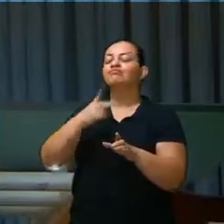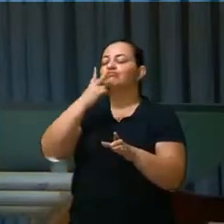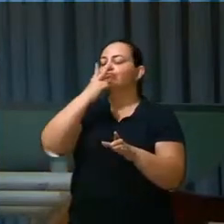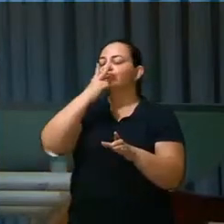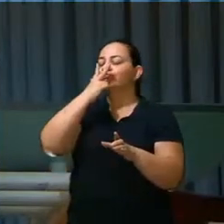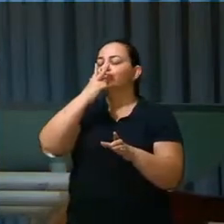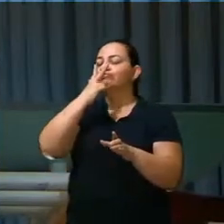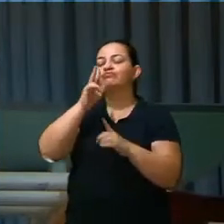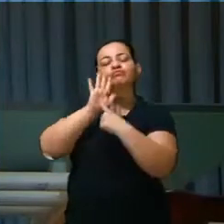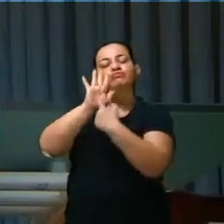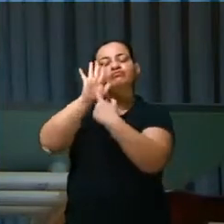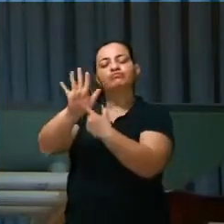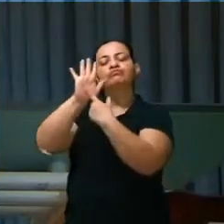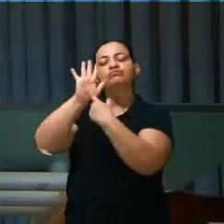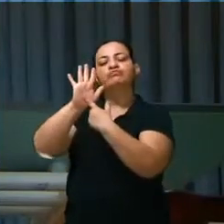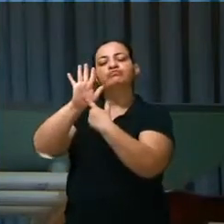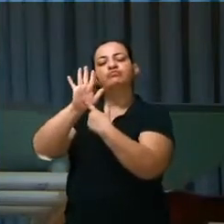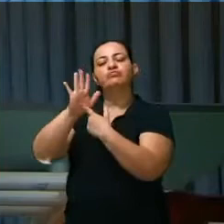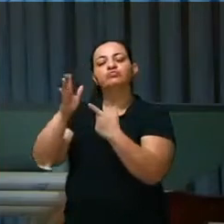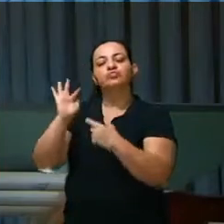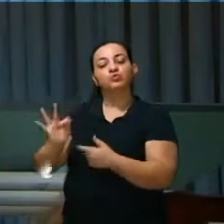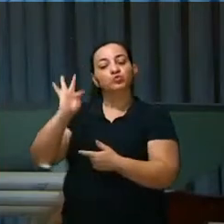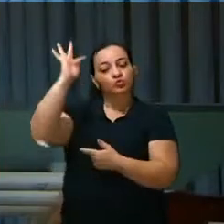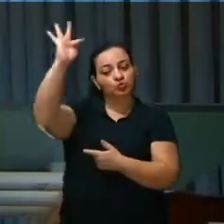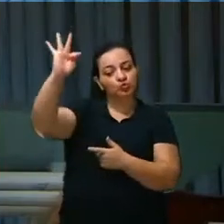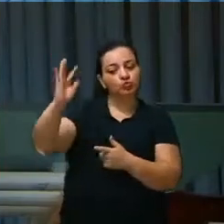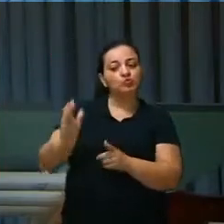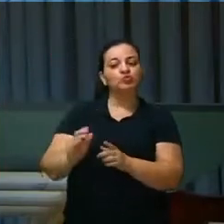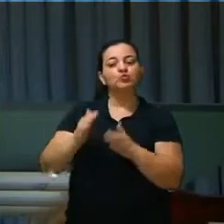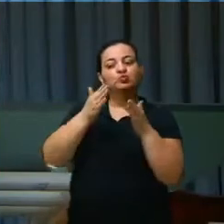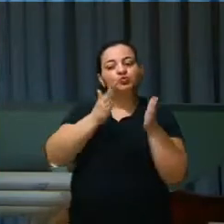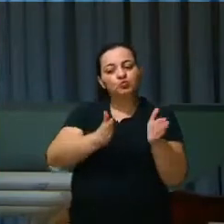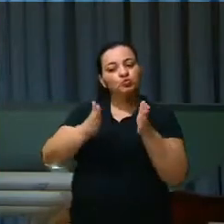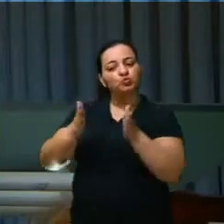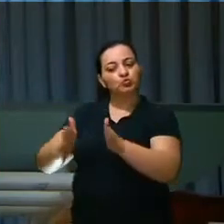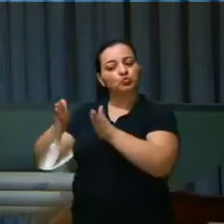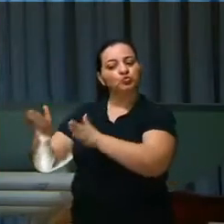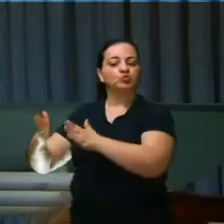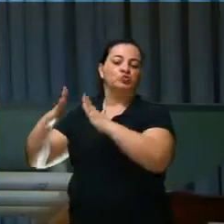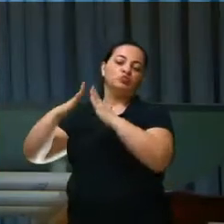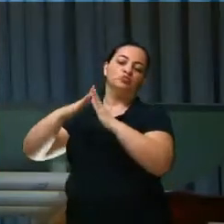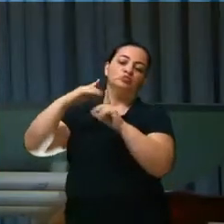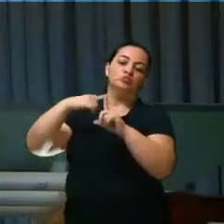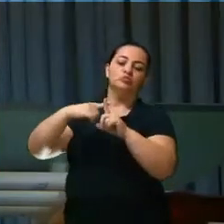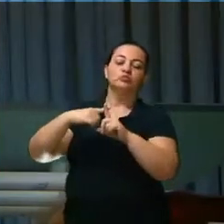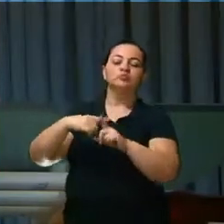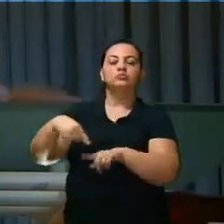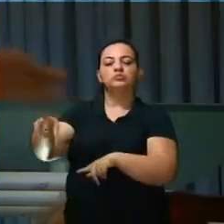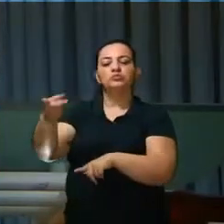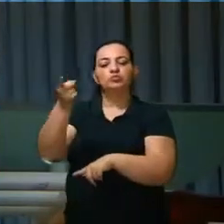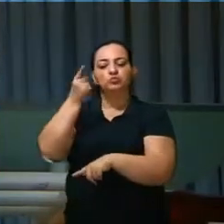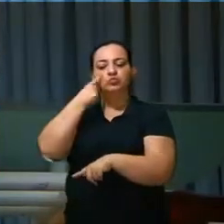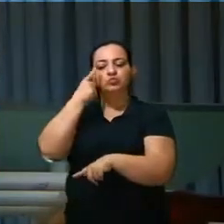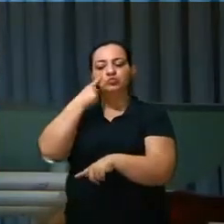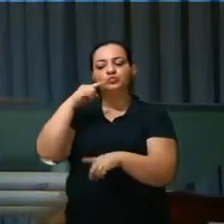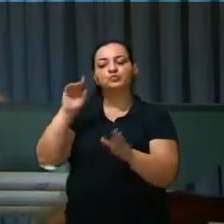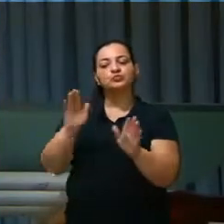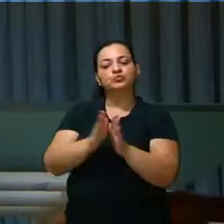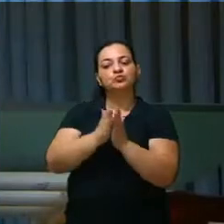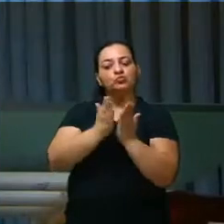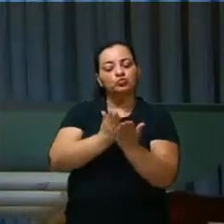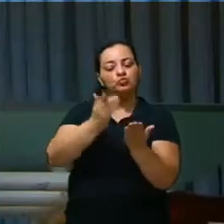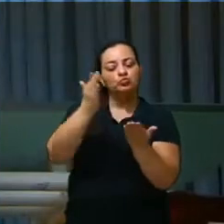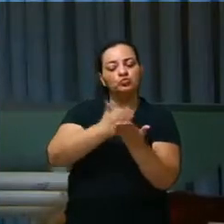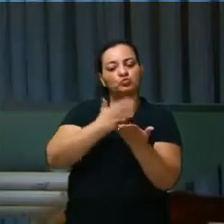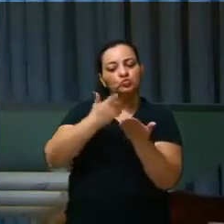segurando a situação cultura das eras e cê vê isso no livro das